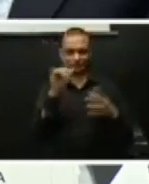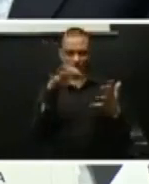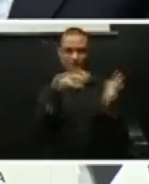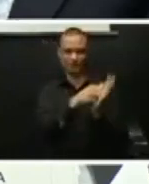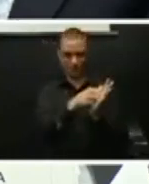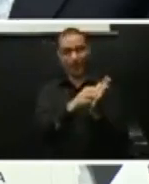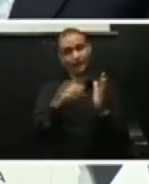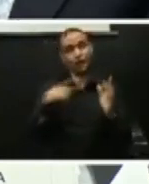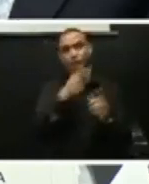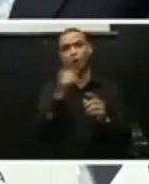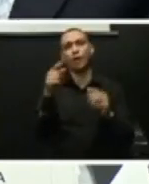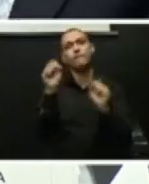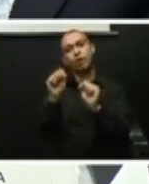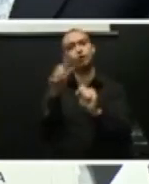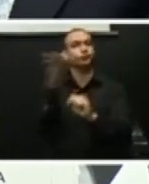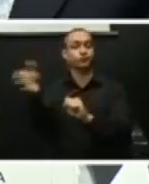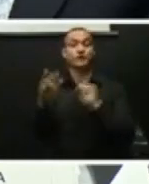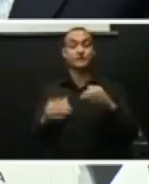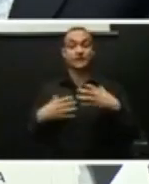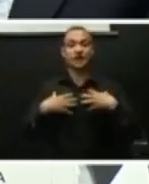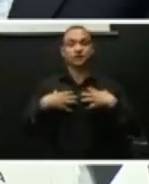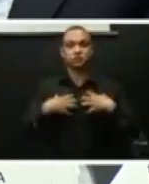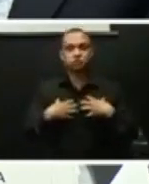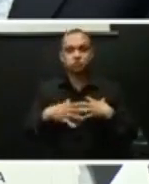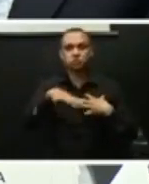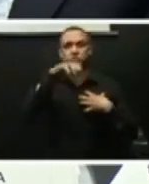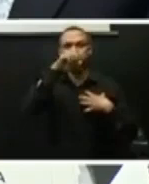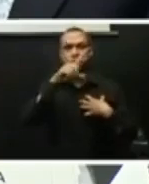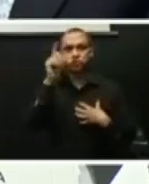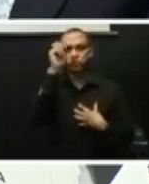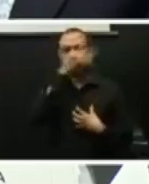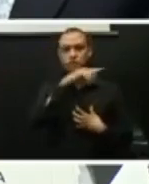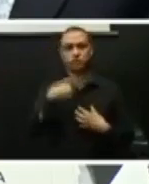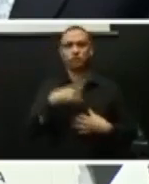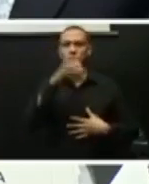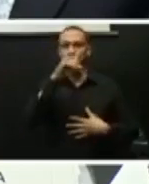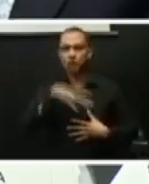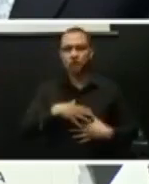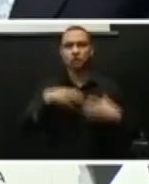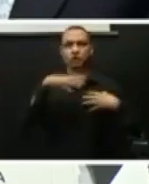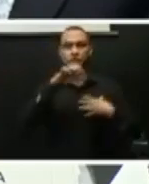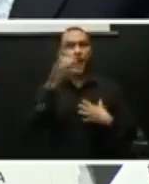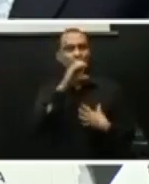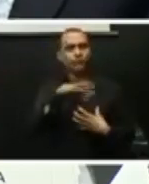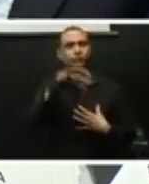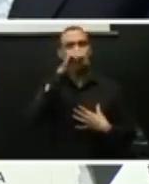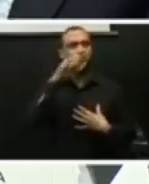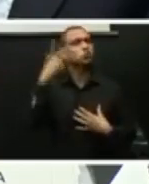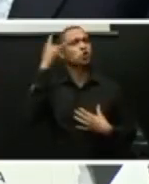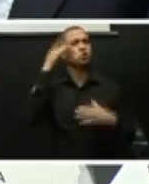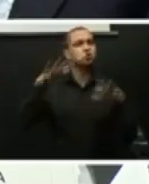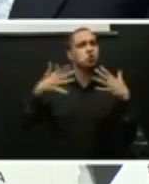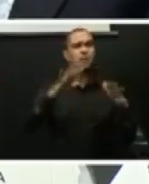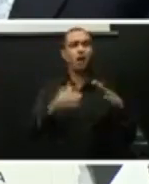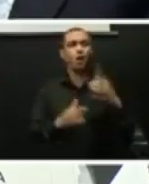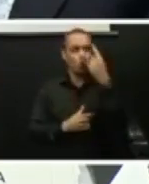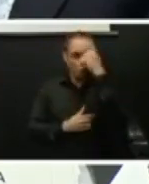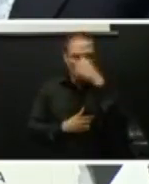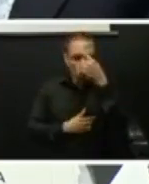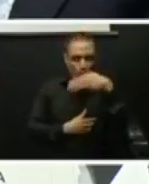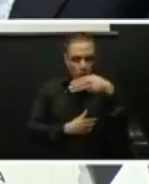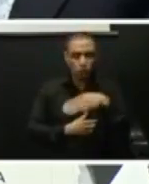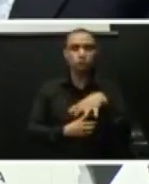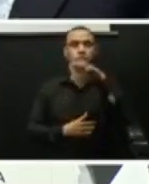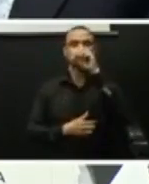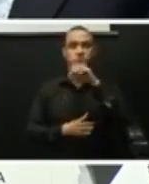atendimento primário conforto respiratória aumentou o número de respirações por minuto não respiramos 20 vezes